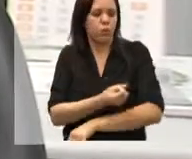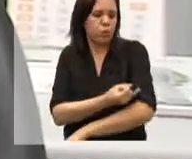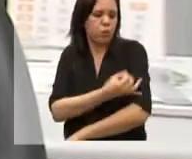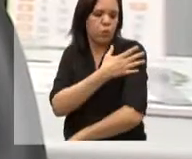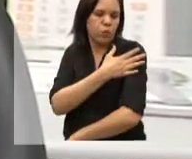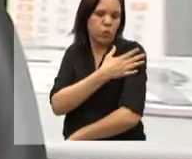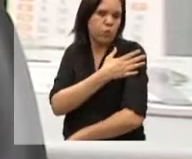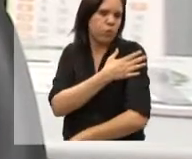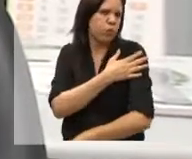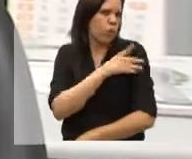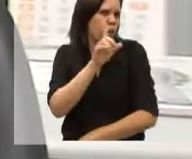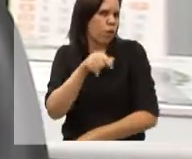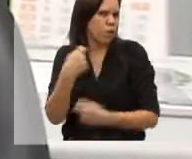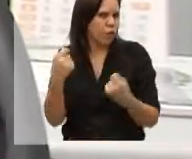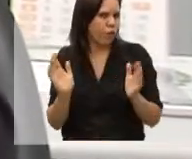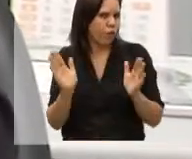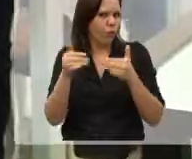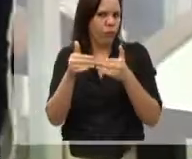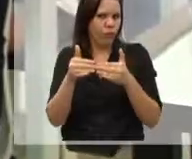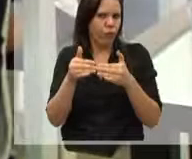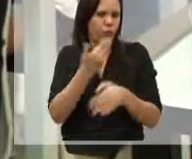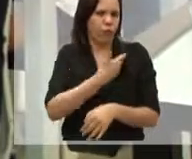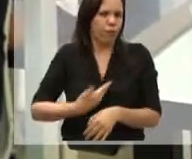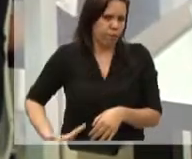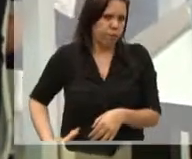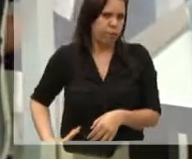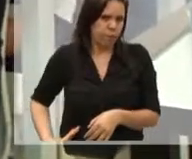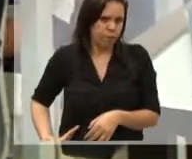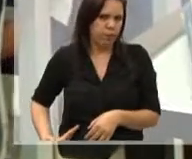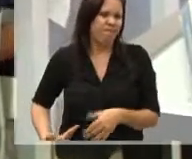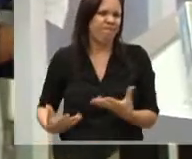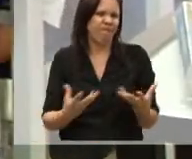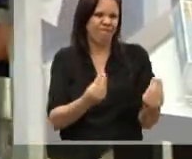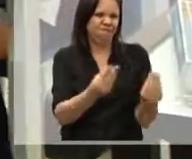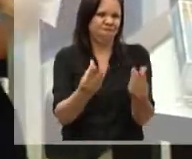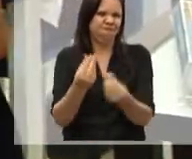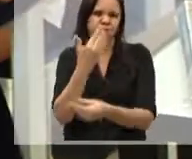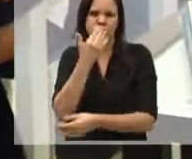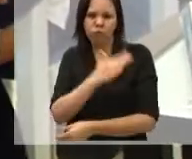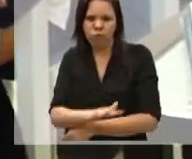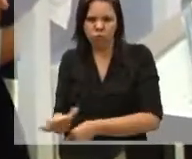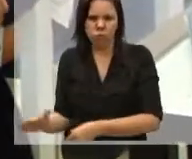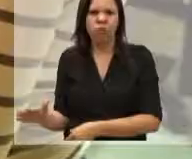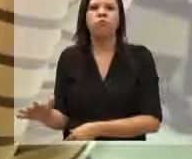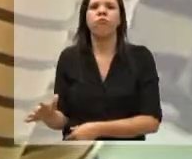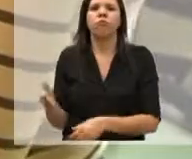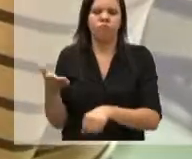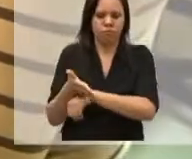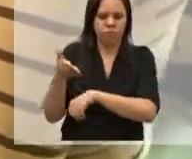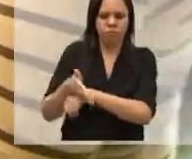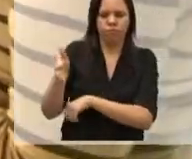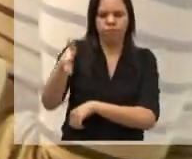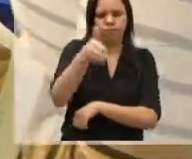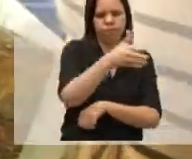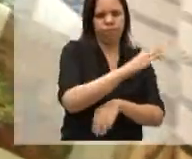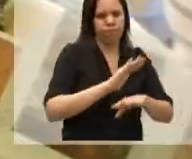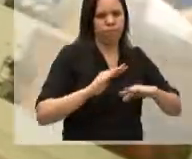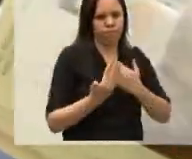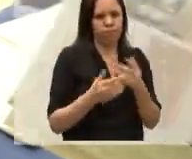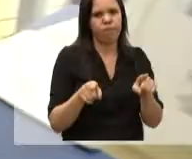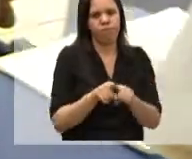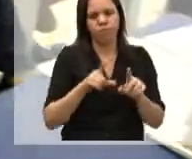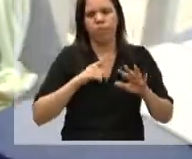fundamental, que deveria ser o foco também do governo. São muitas crianças, eu tenho visitado vários bairros e tem